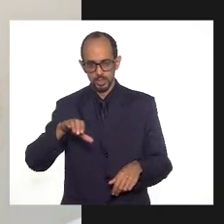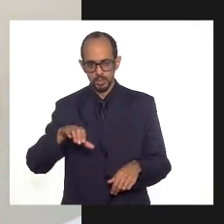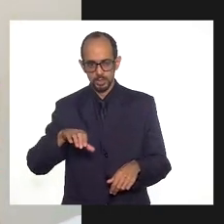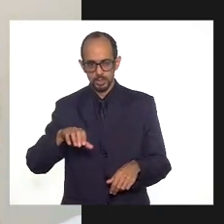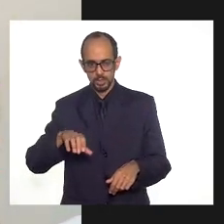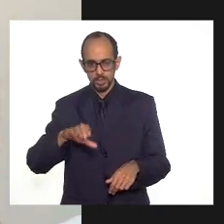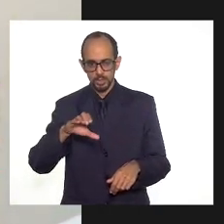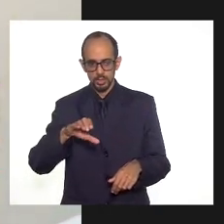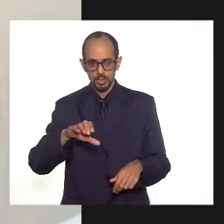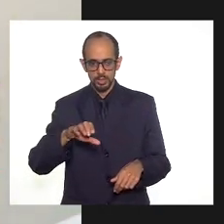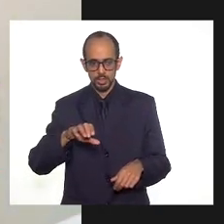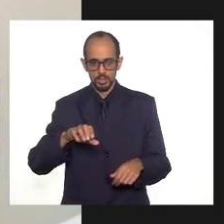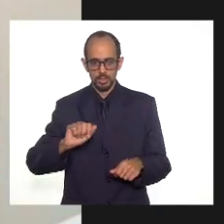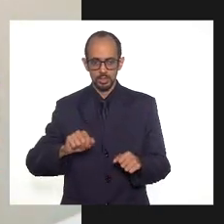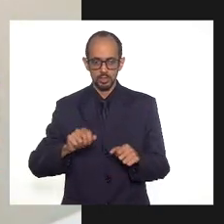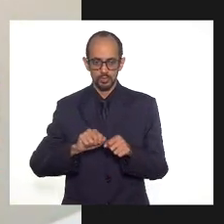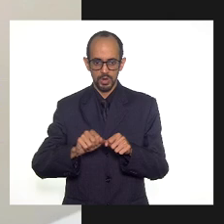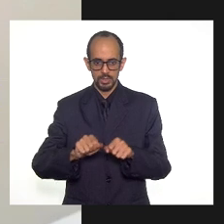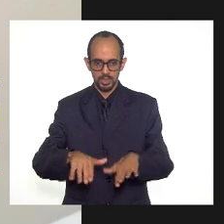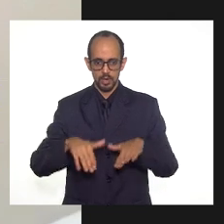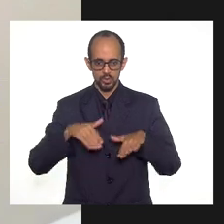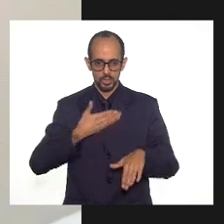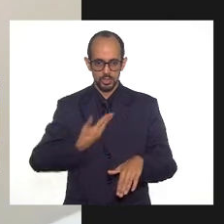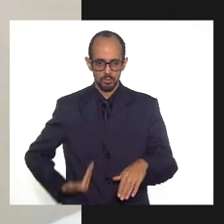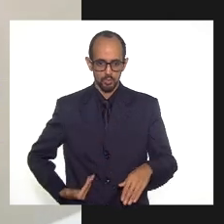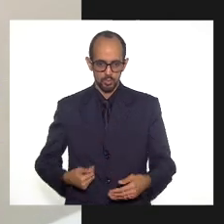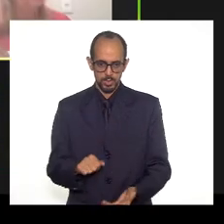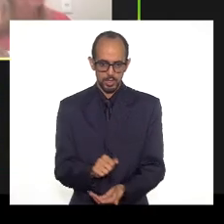do deputado Carlos Mink, fazer audiência pública.